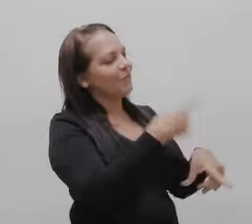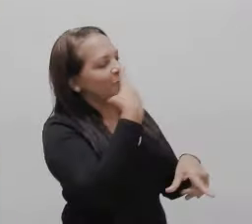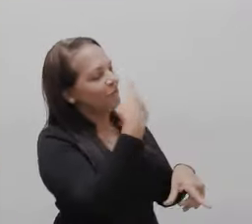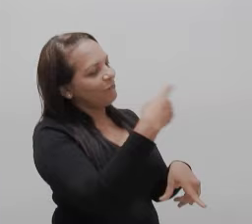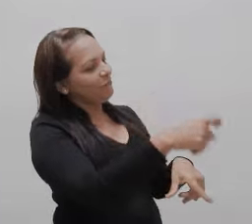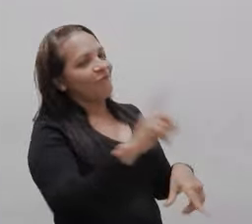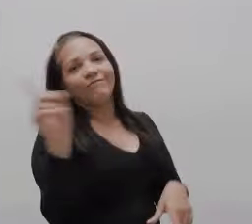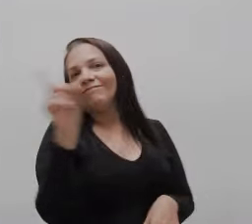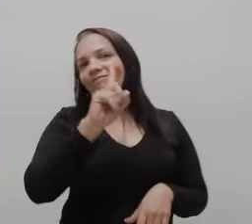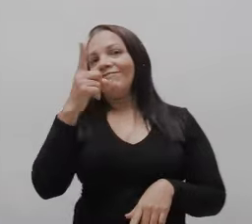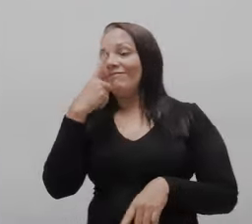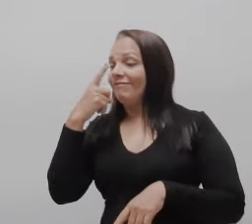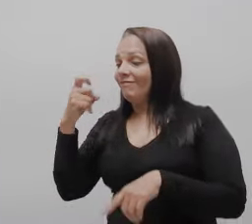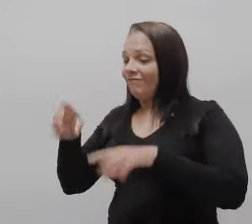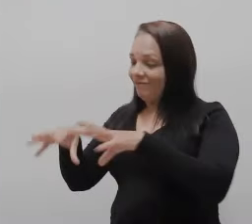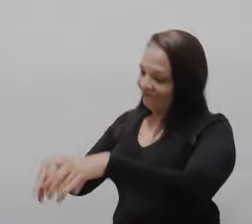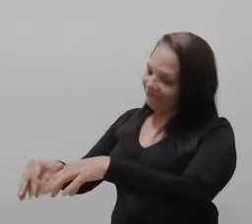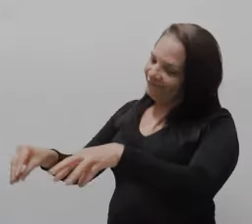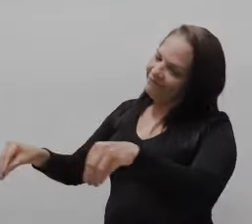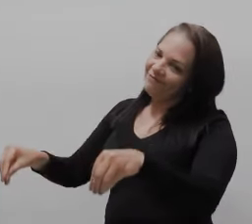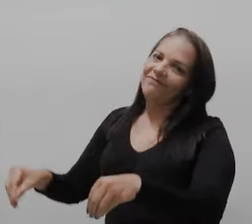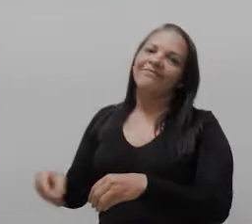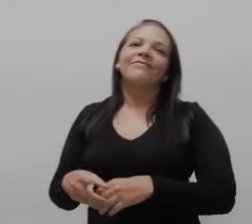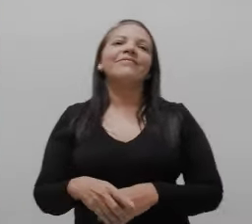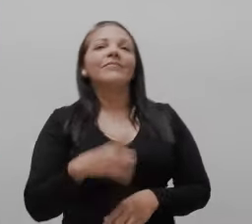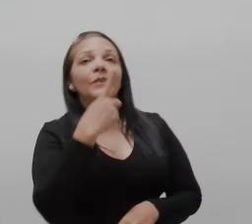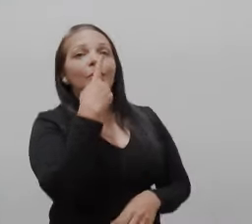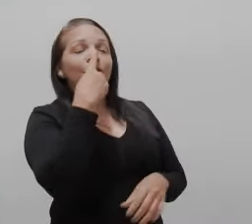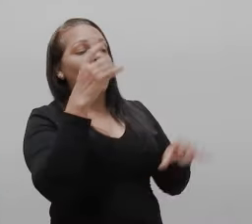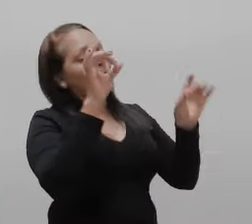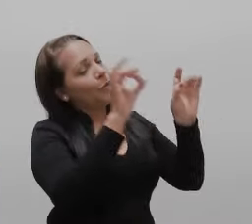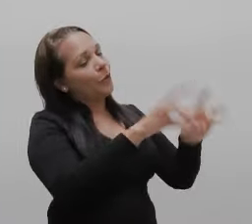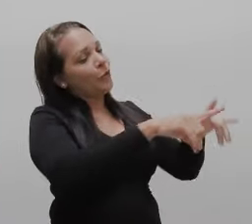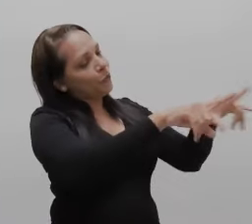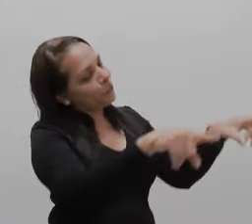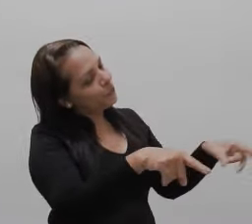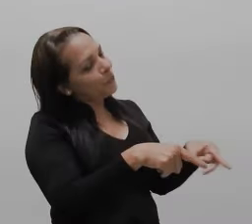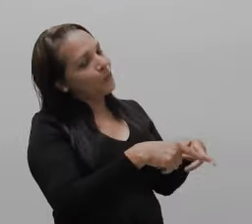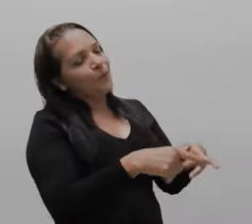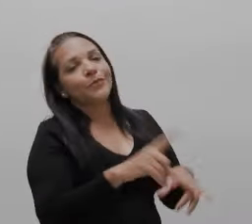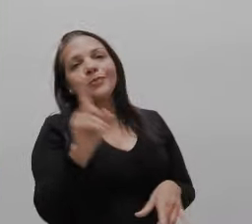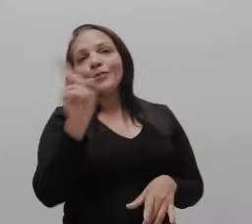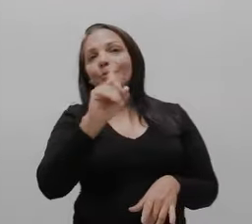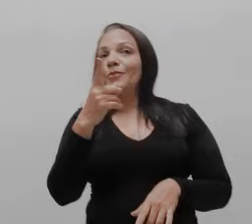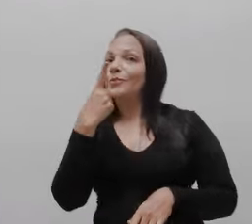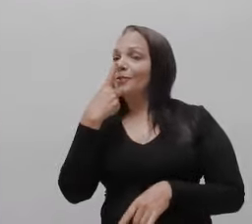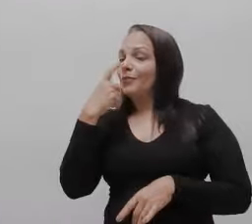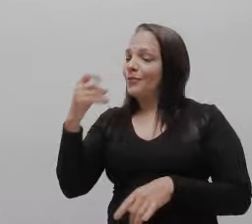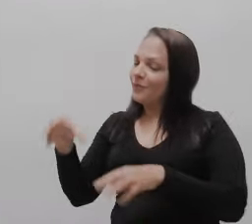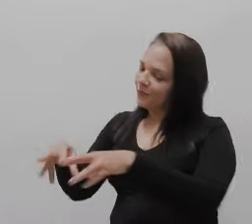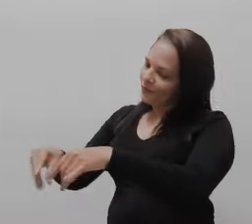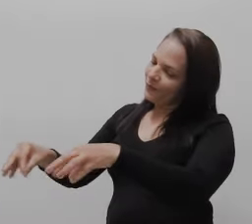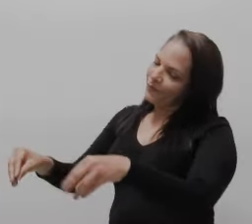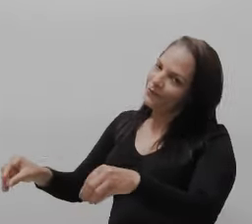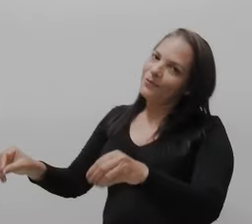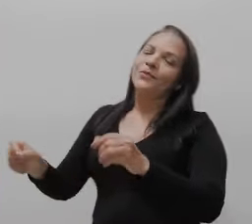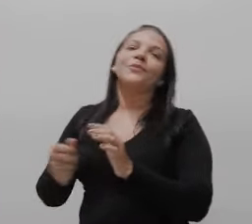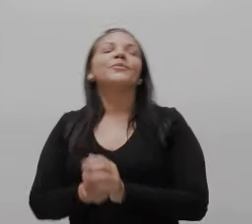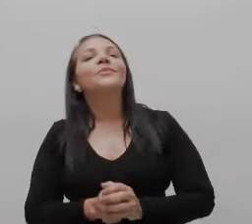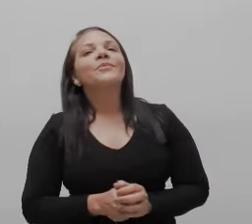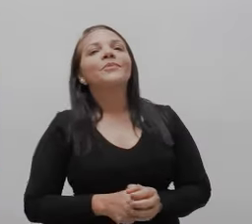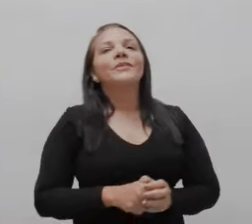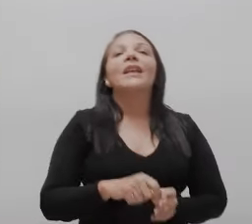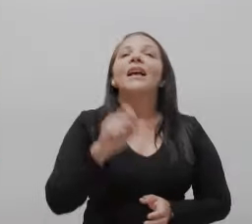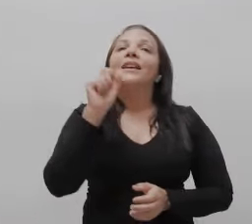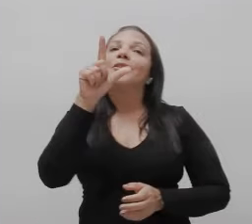Jogo lixo no lixo, não jogo lixo no chão. Jogo lixo no lixo, não jogo